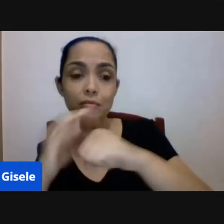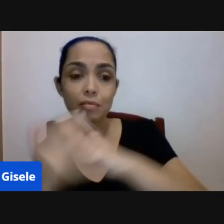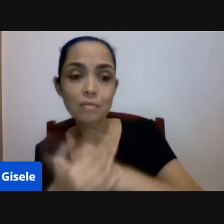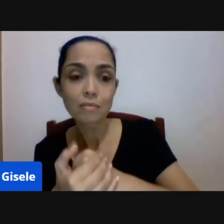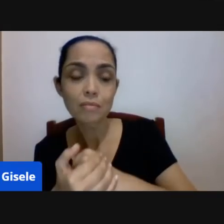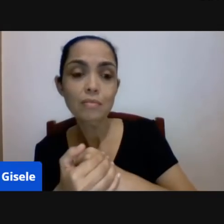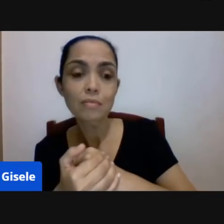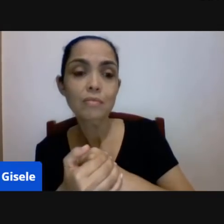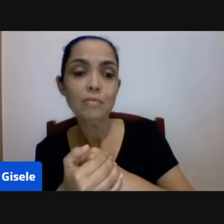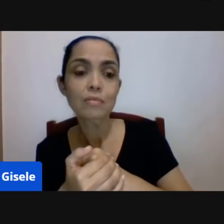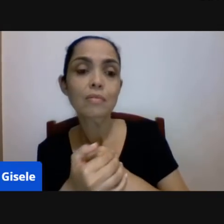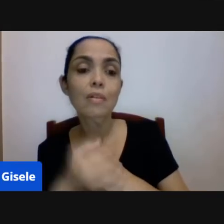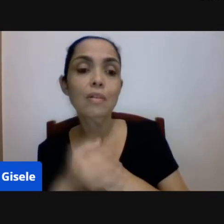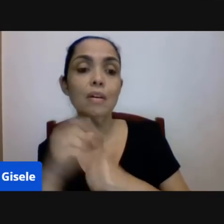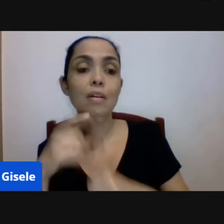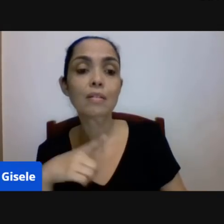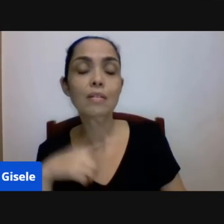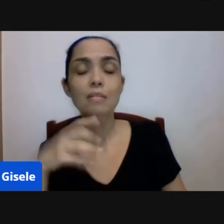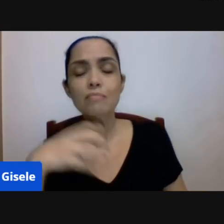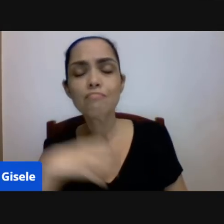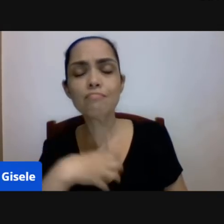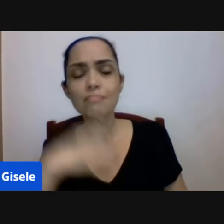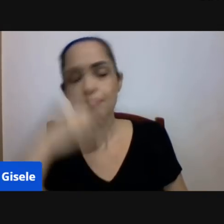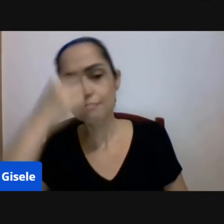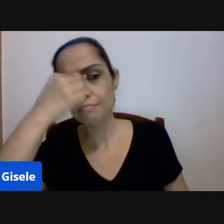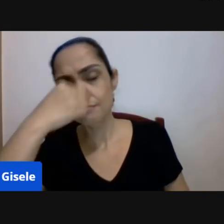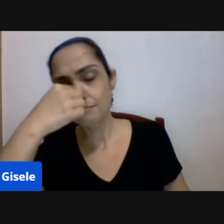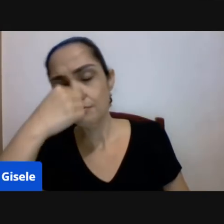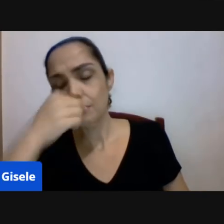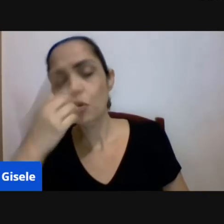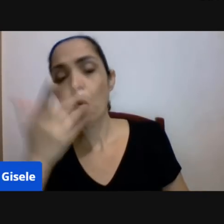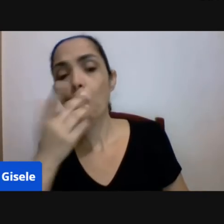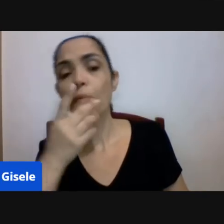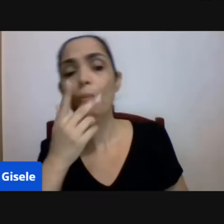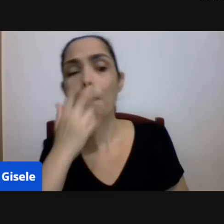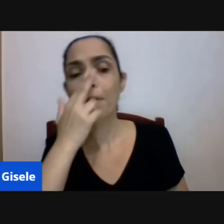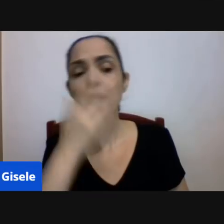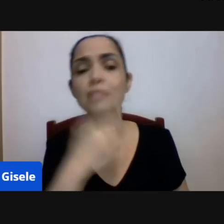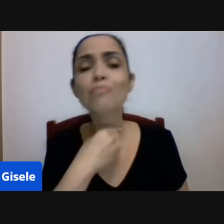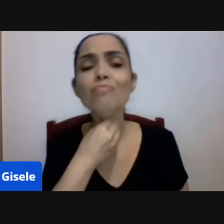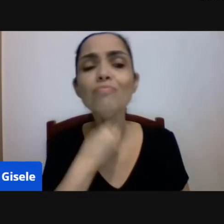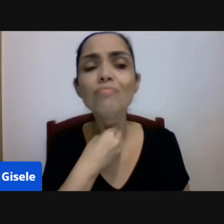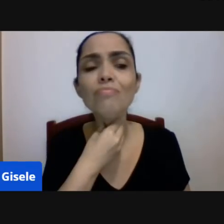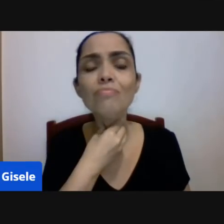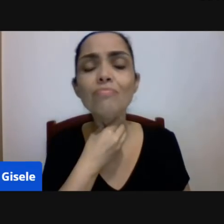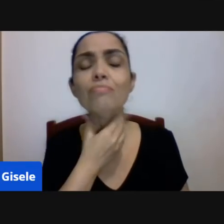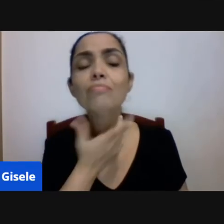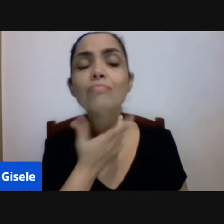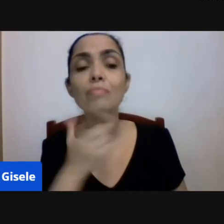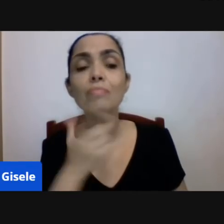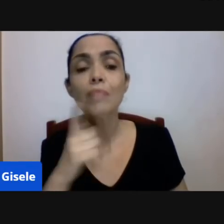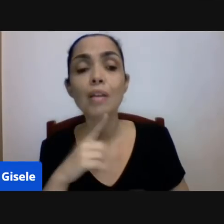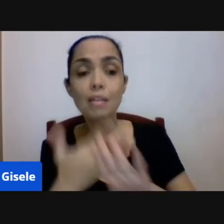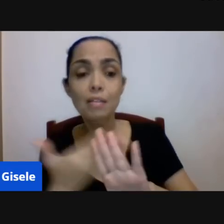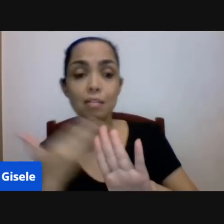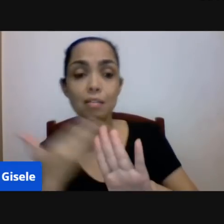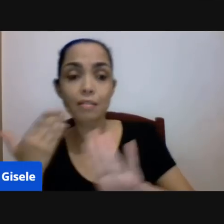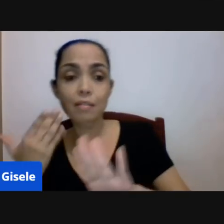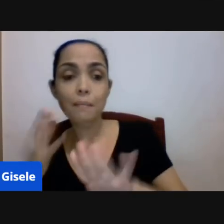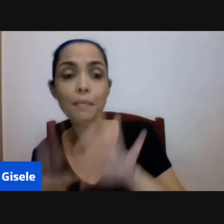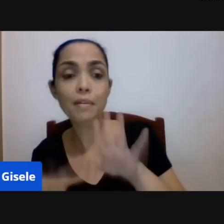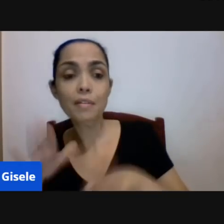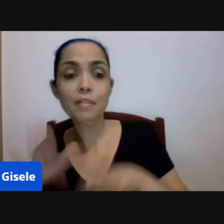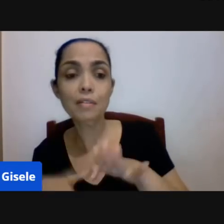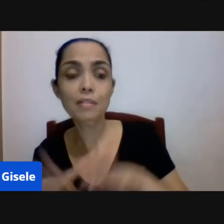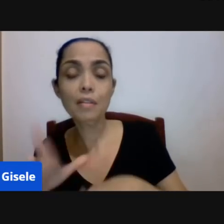se ele tiver qualquer sintoma gripal, o ideal é que a criança ou o funcionário ele seja isolado também, pelo menos até que